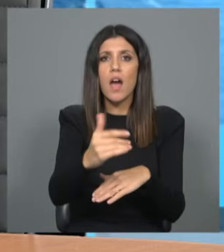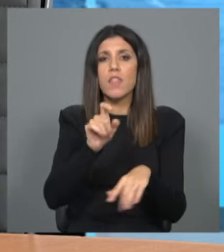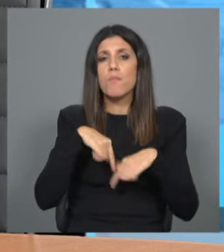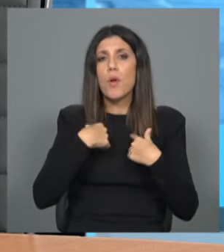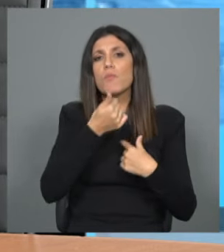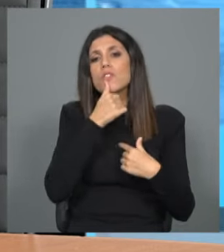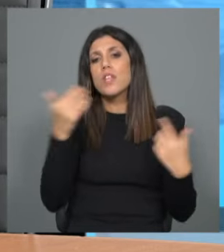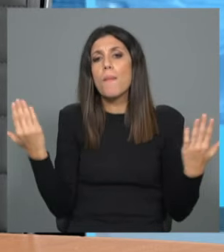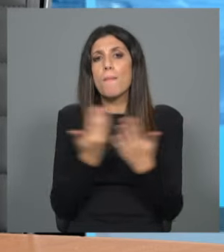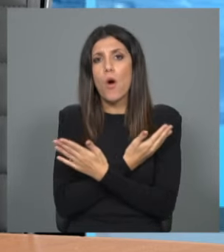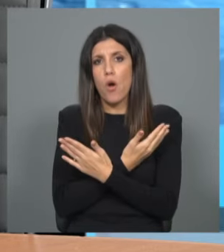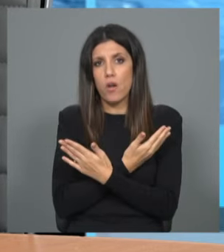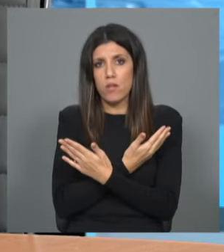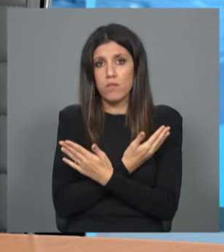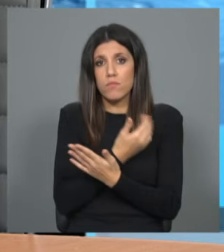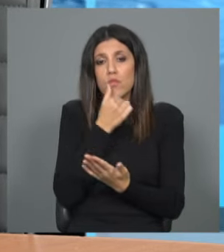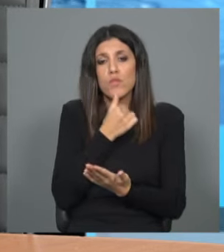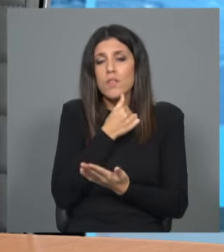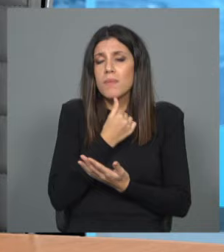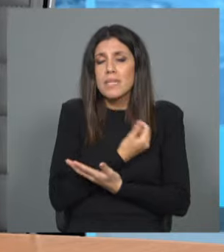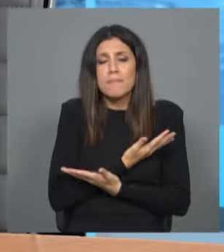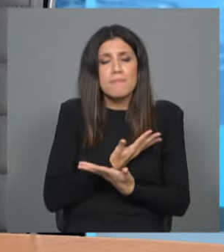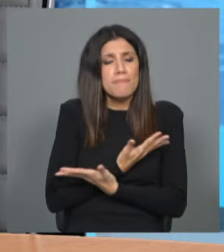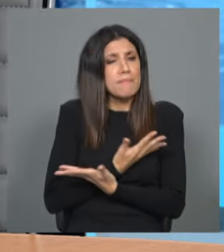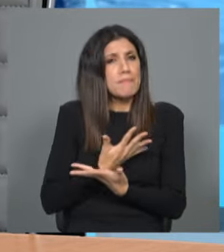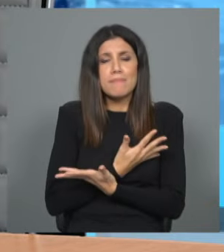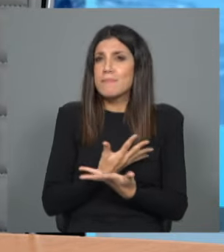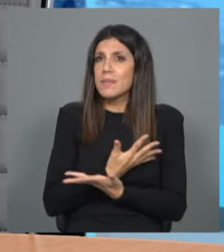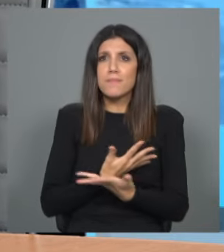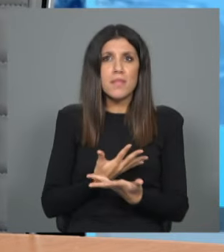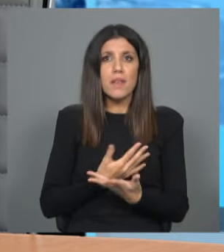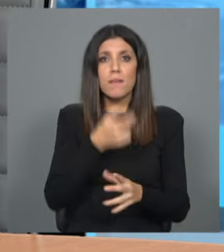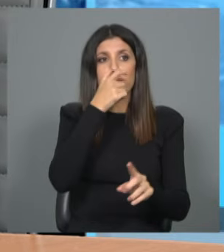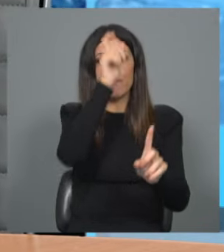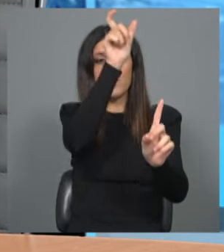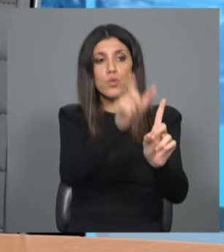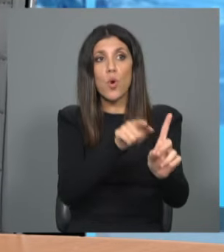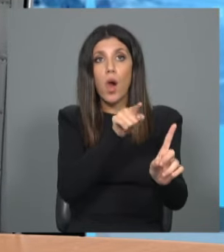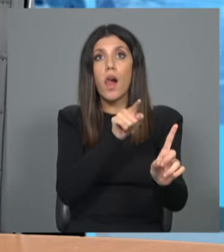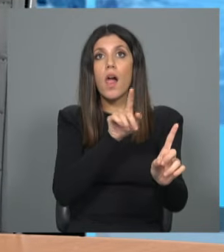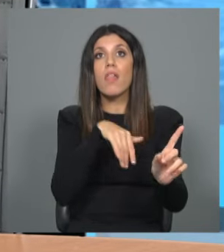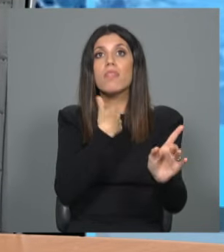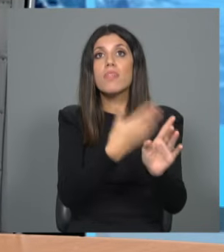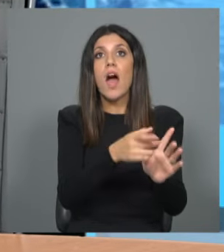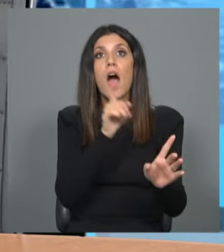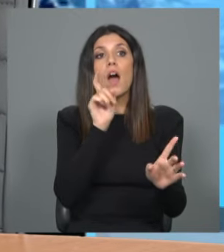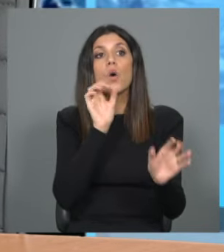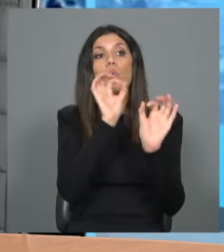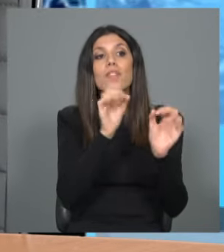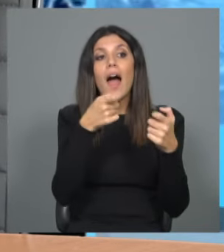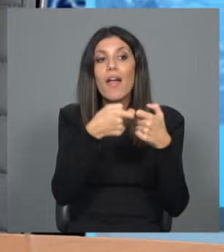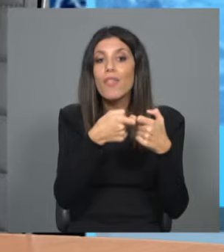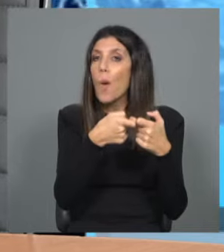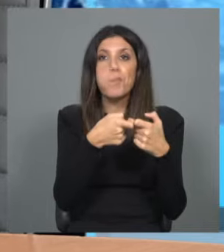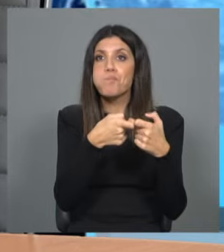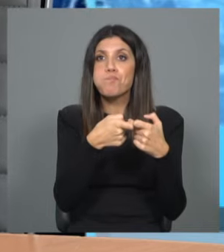morte porque tem um sofrimento que não tolera. A essa pessoa nós não garantimos os cuidados adequados, mas vamos